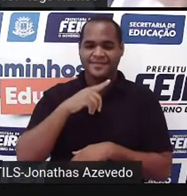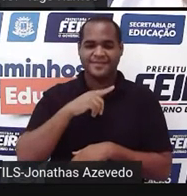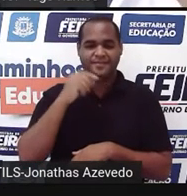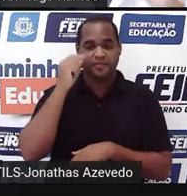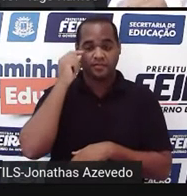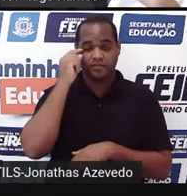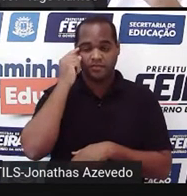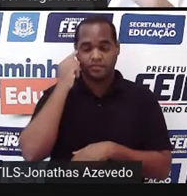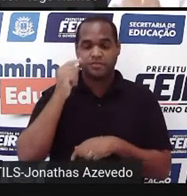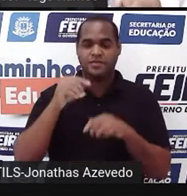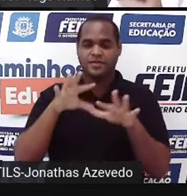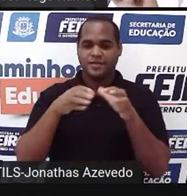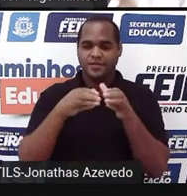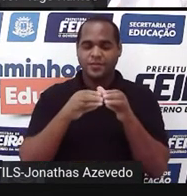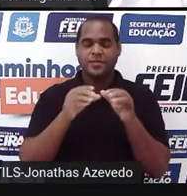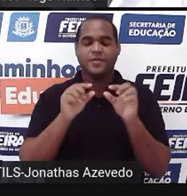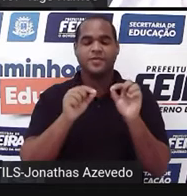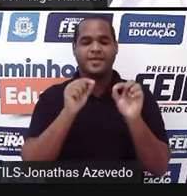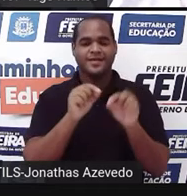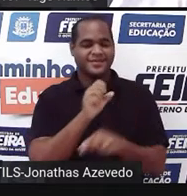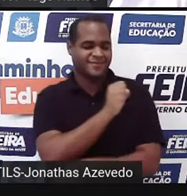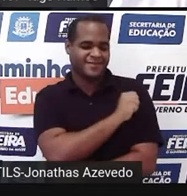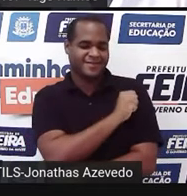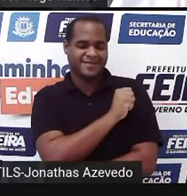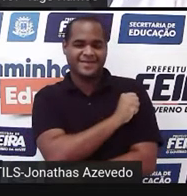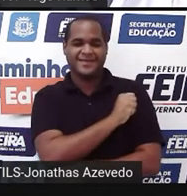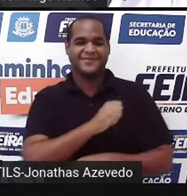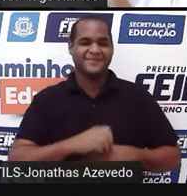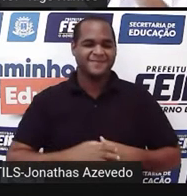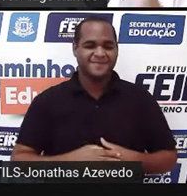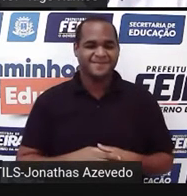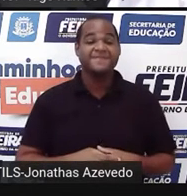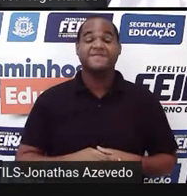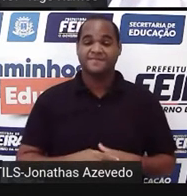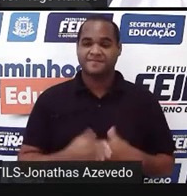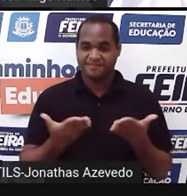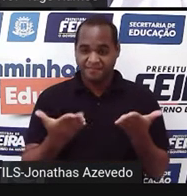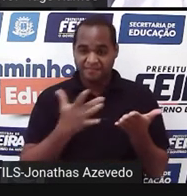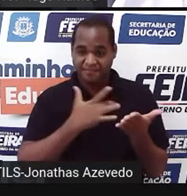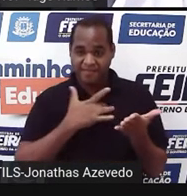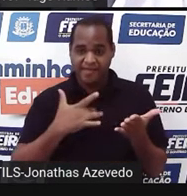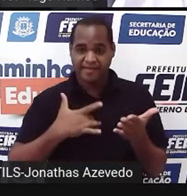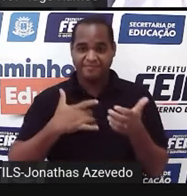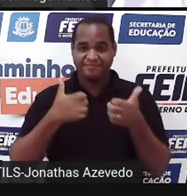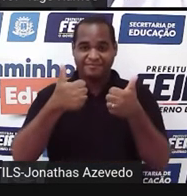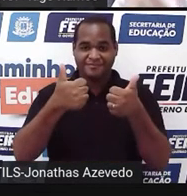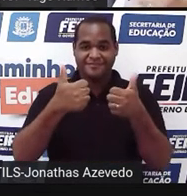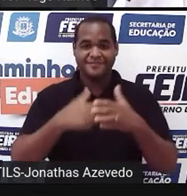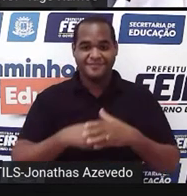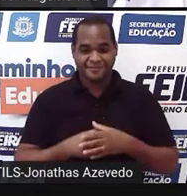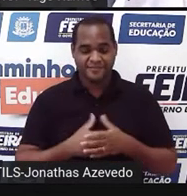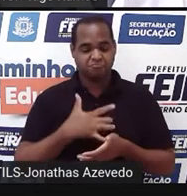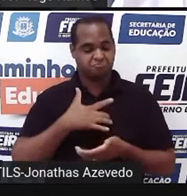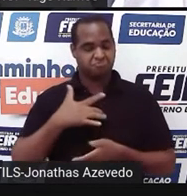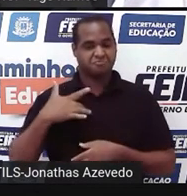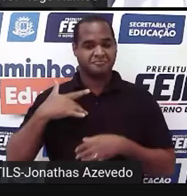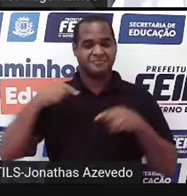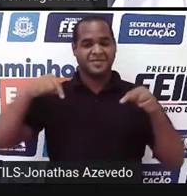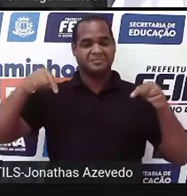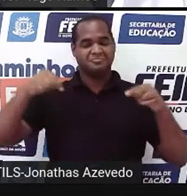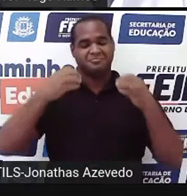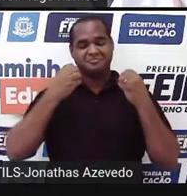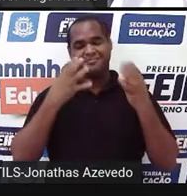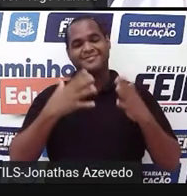Ensino das turmas de 8º ano tudo bem contigo aí do teu lado tudo bem com a gente